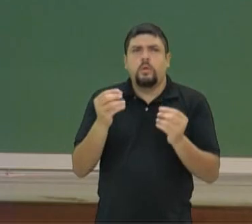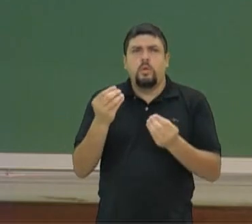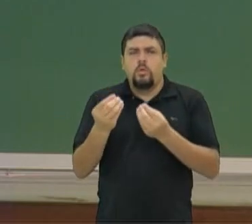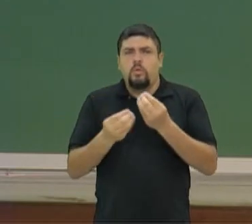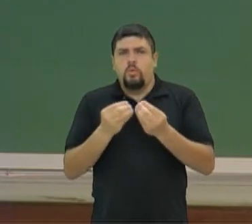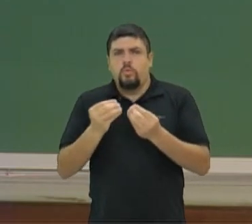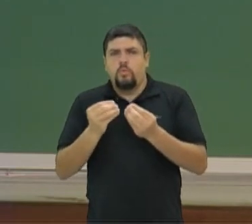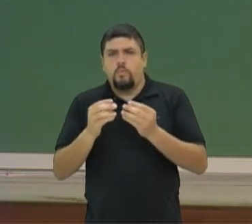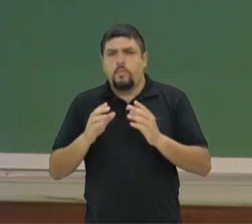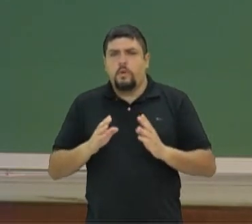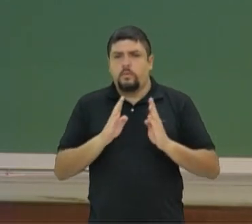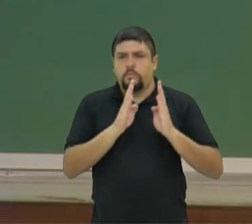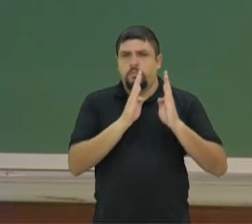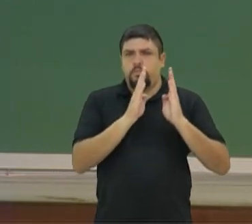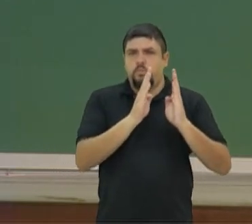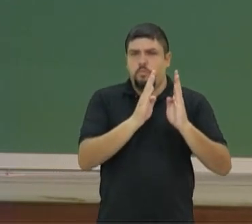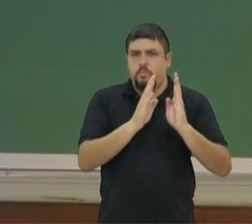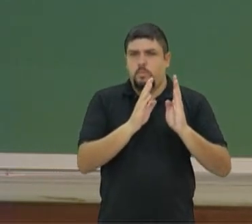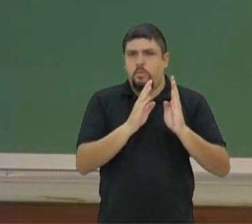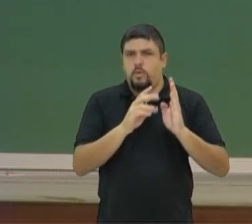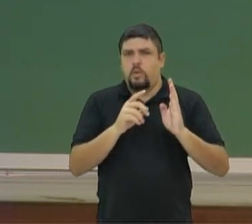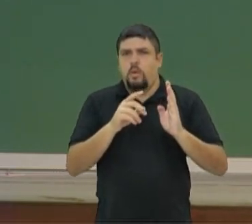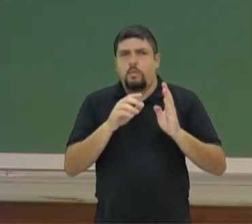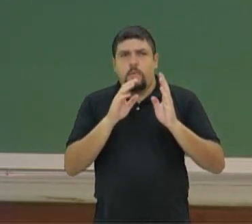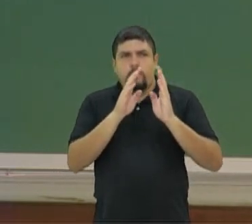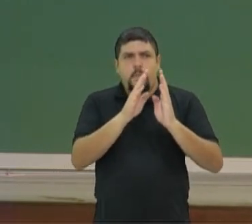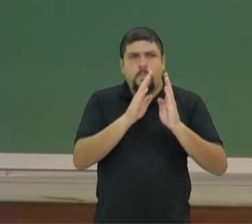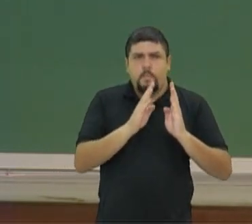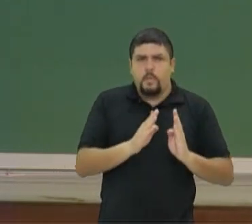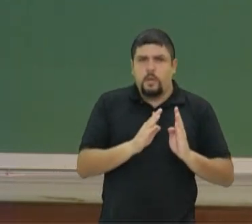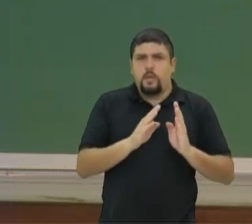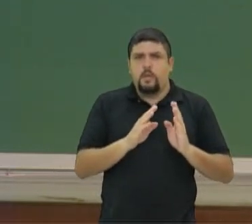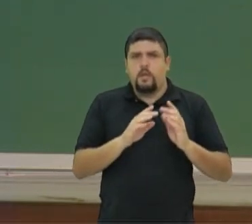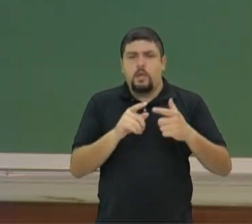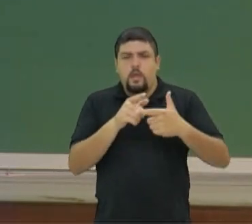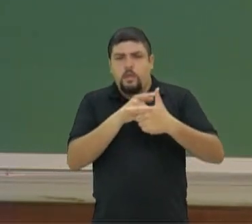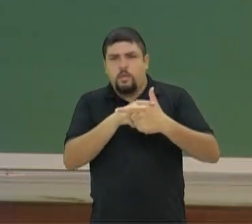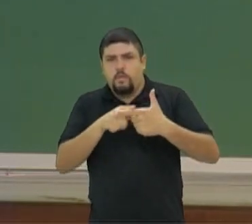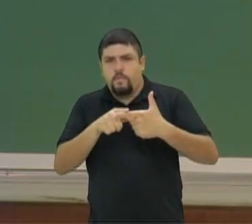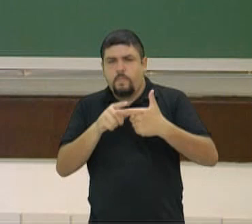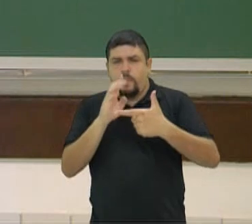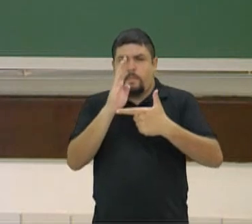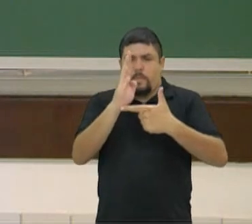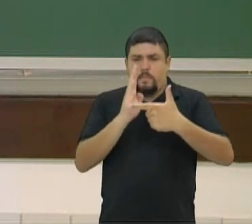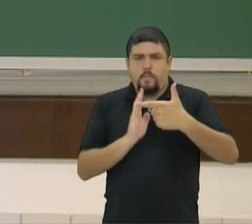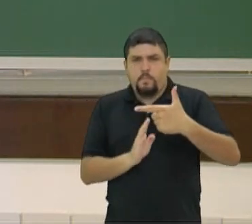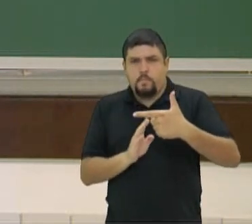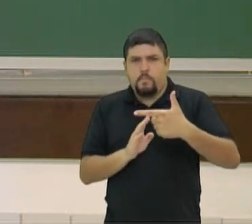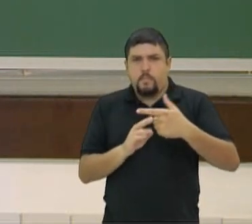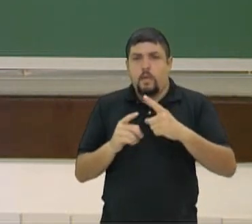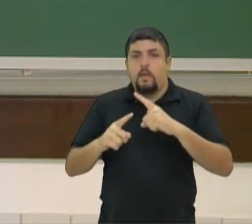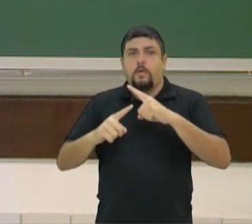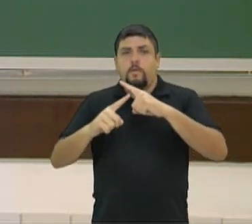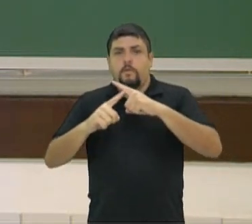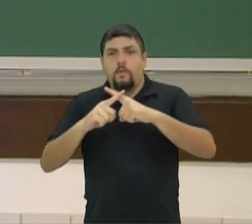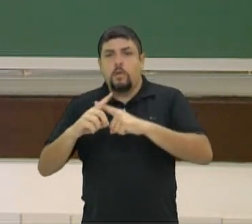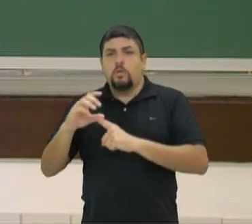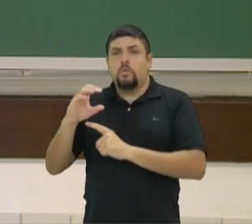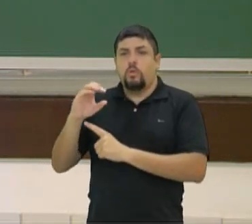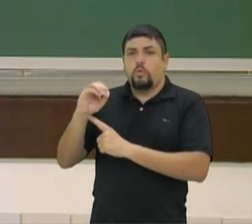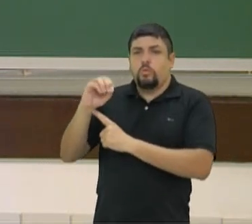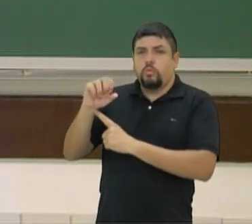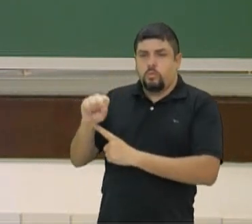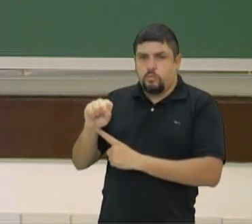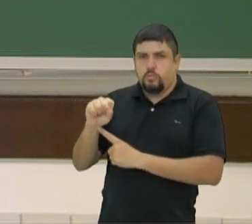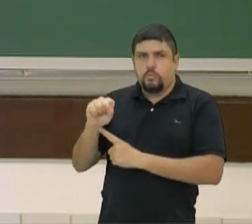módulo desses números vezes o cosseno da diferença do argumento. Como se esse argumento aqui fosse o